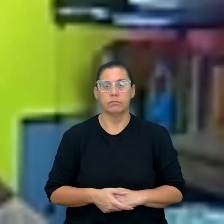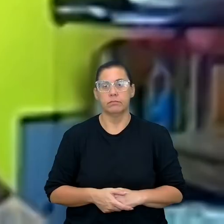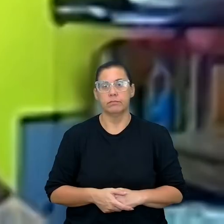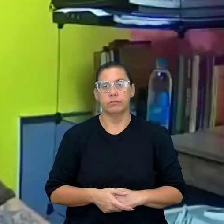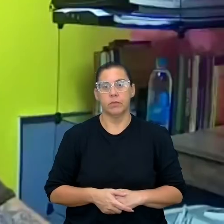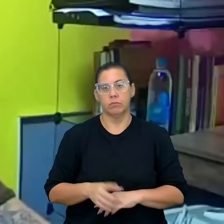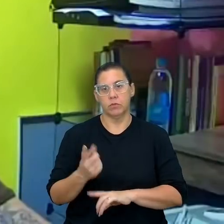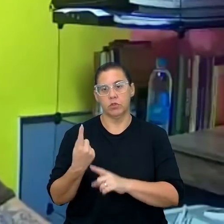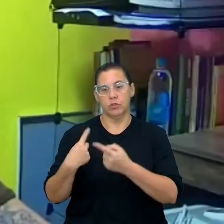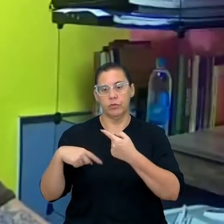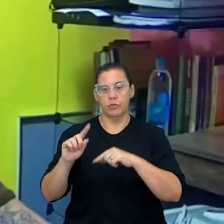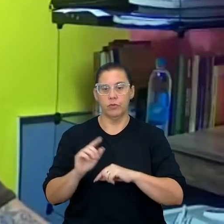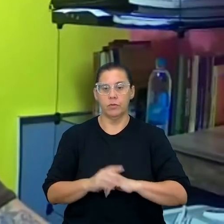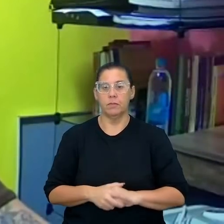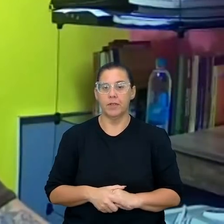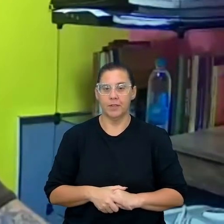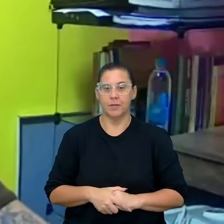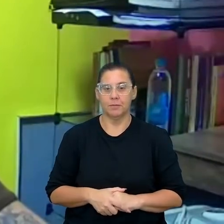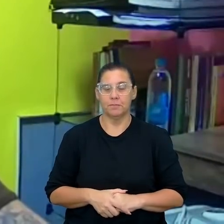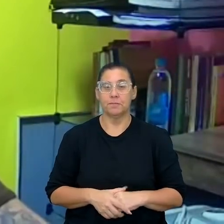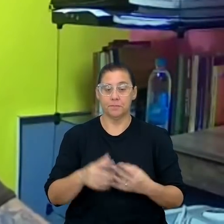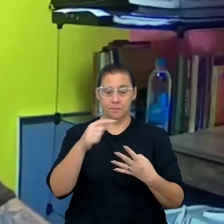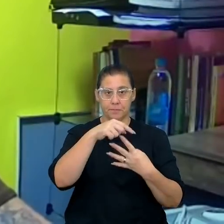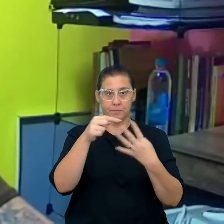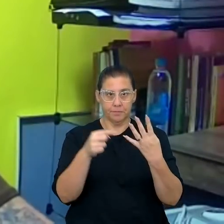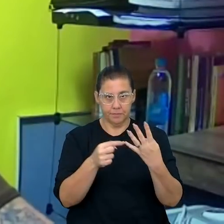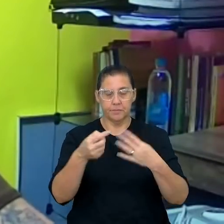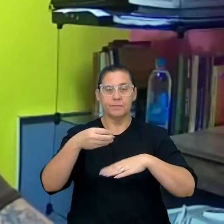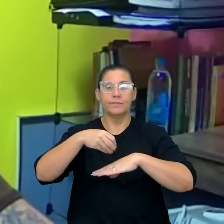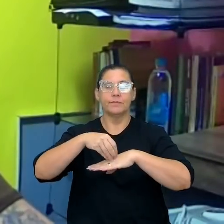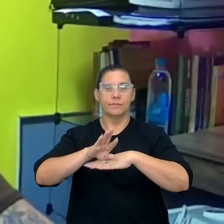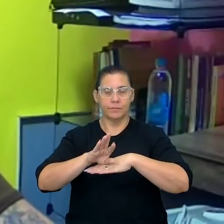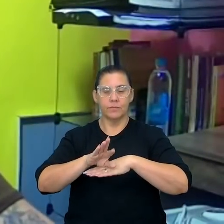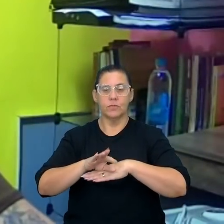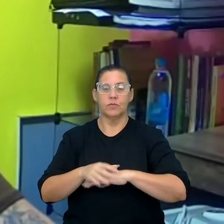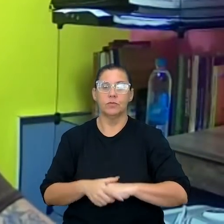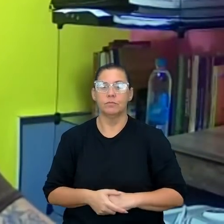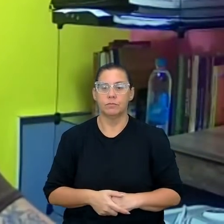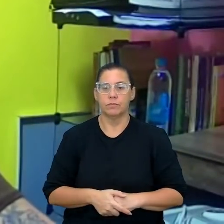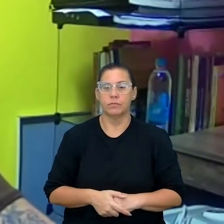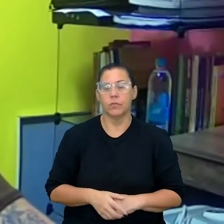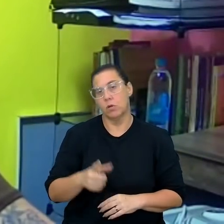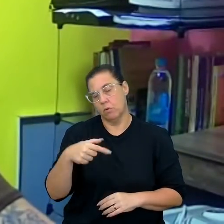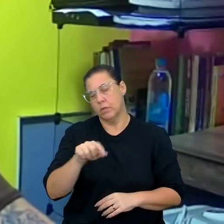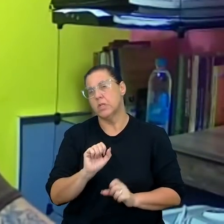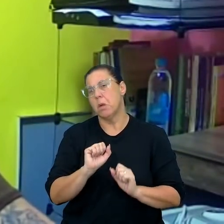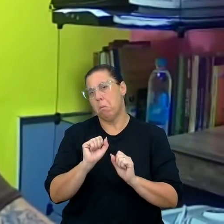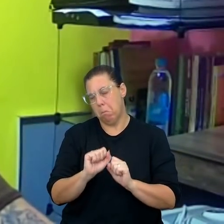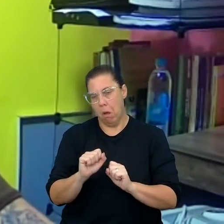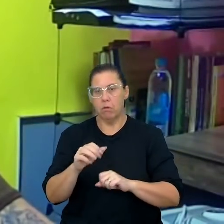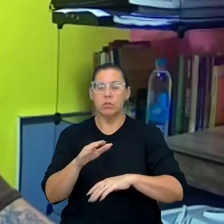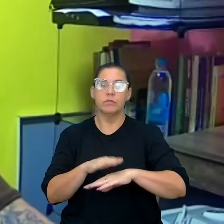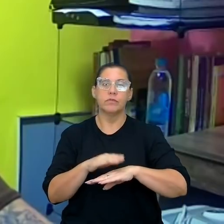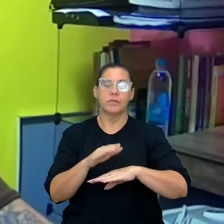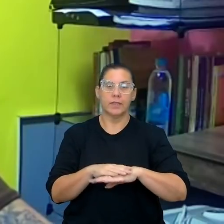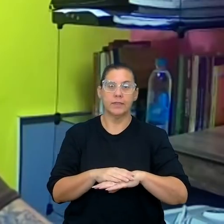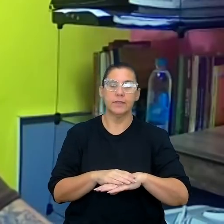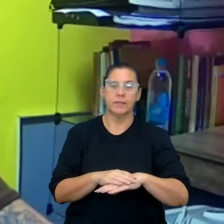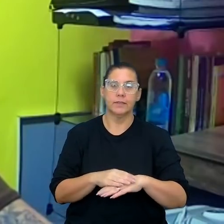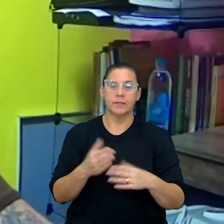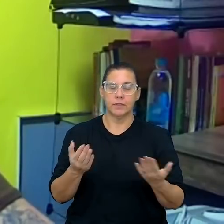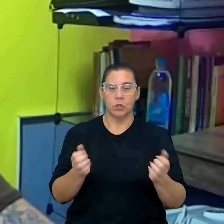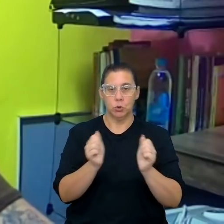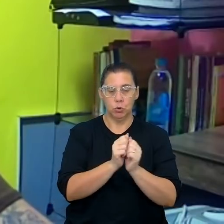de desdobramento. Uma não, nós trouxemos 4 sugestões de desdobramento para o que vocês podem fazer aí